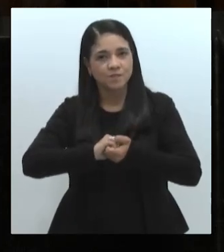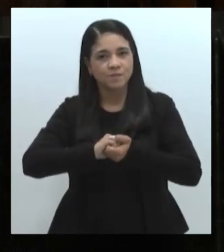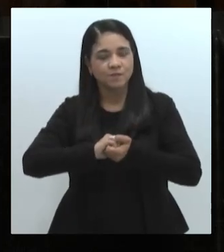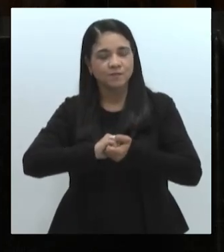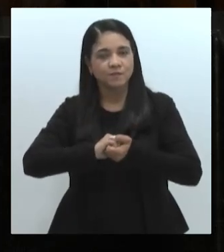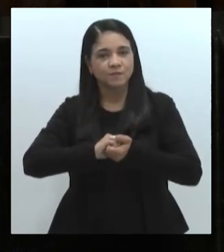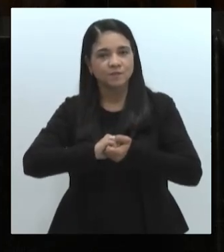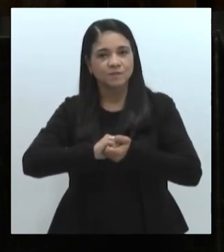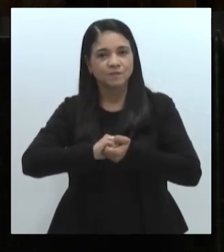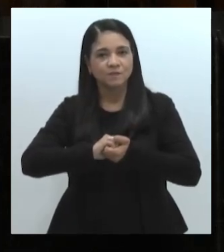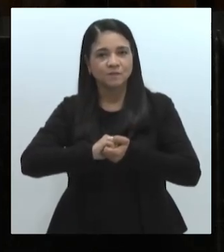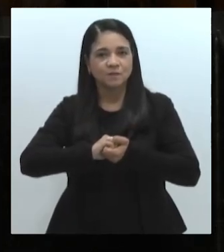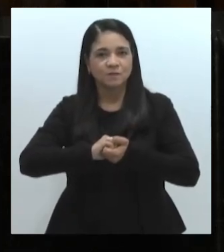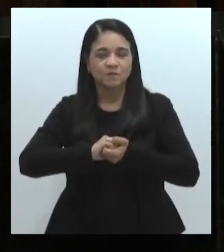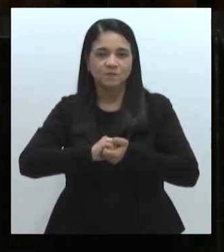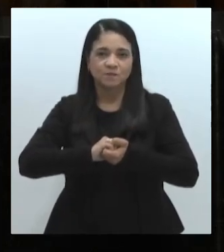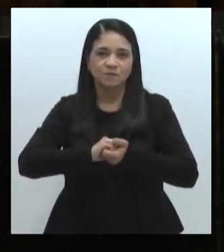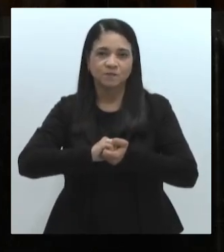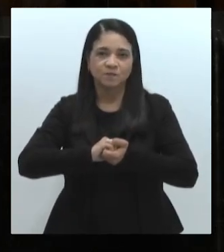os nossos